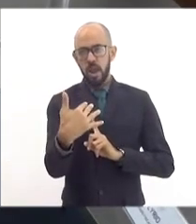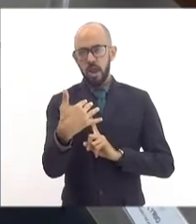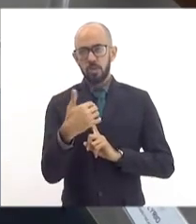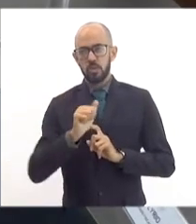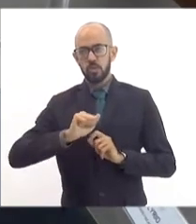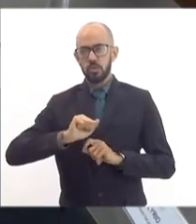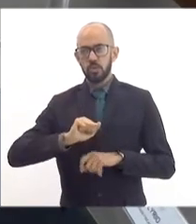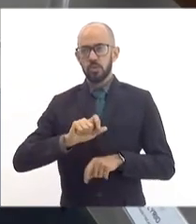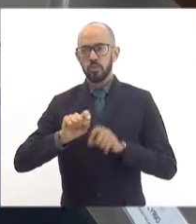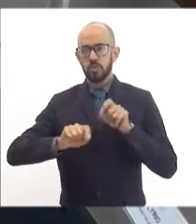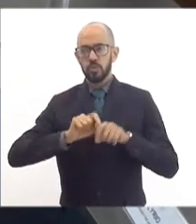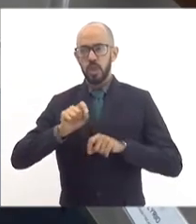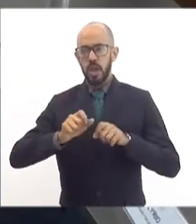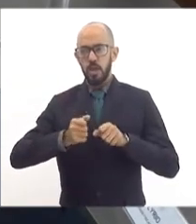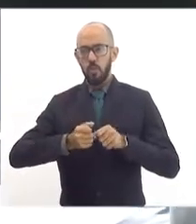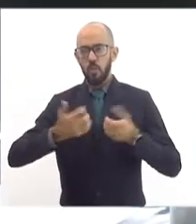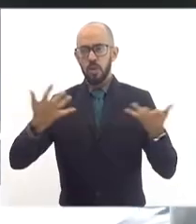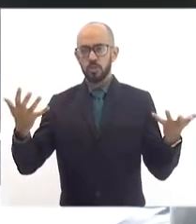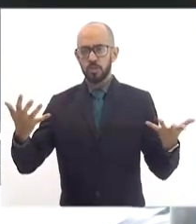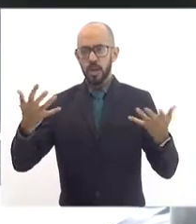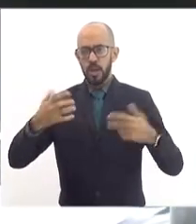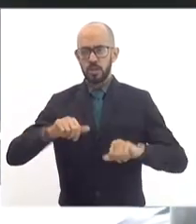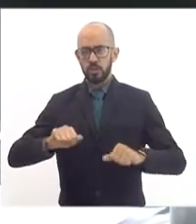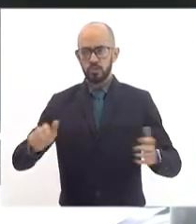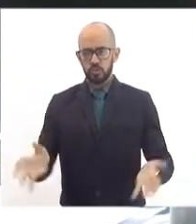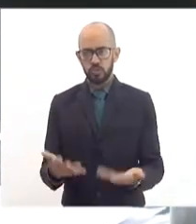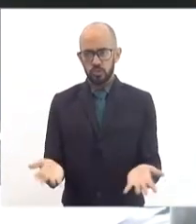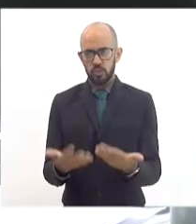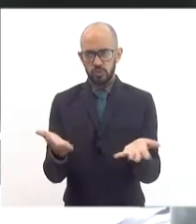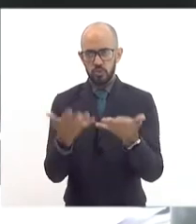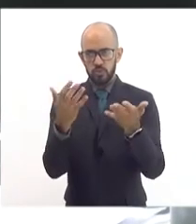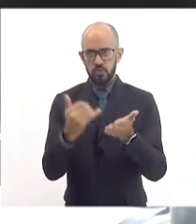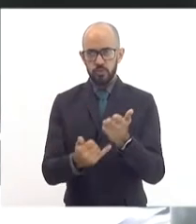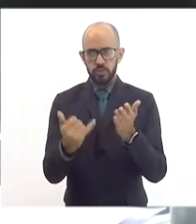O volume de projeto de lei de incentivo fiscal não para, né?